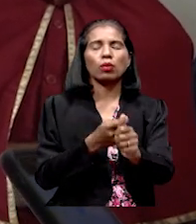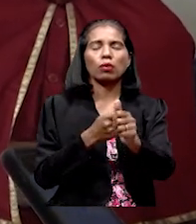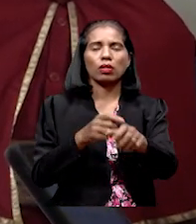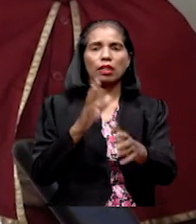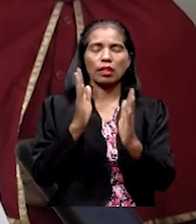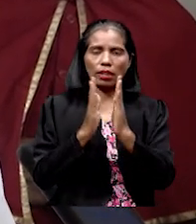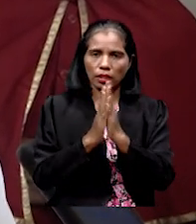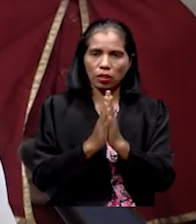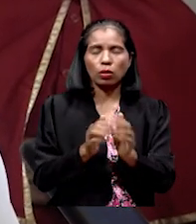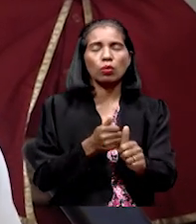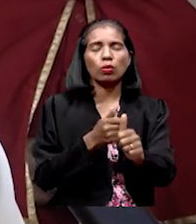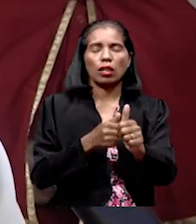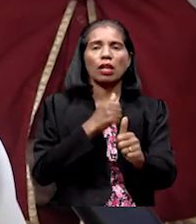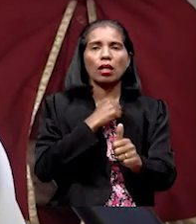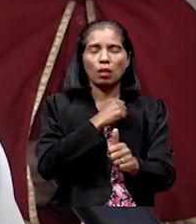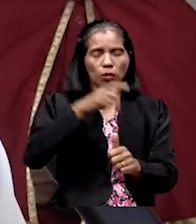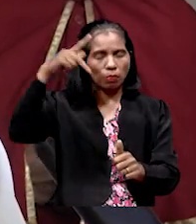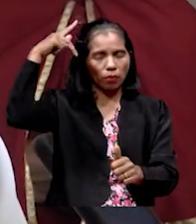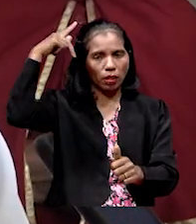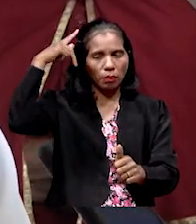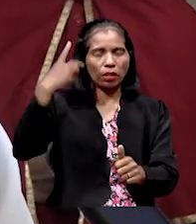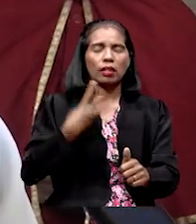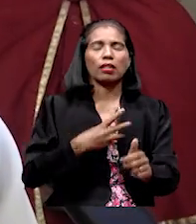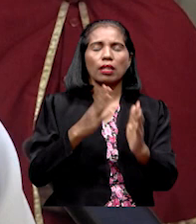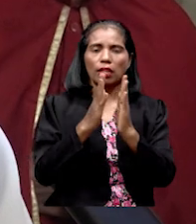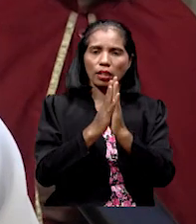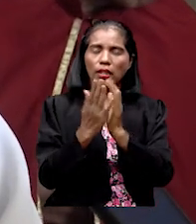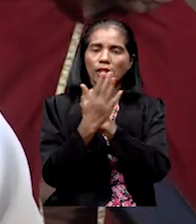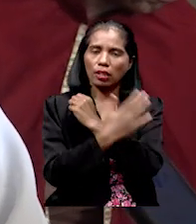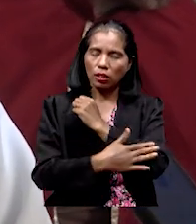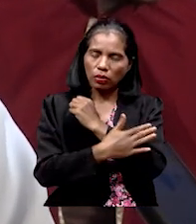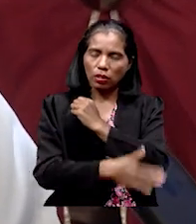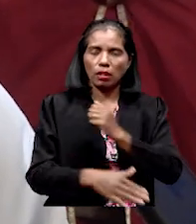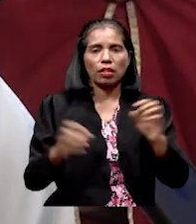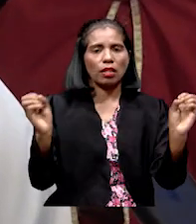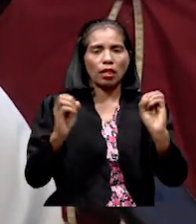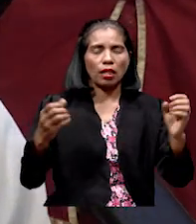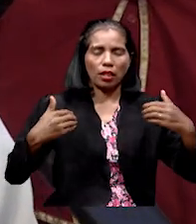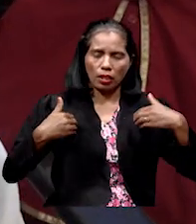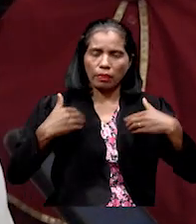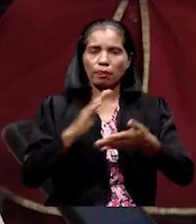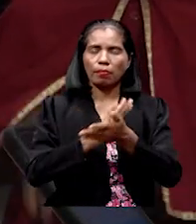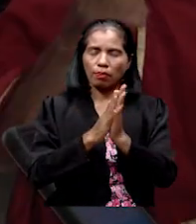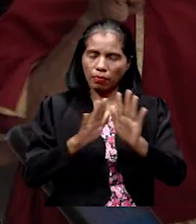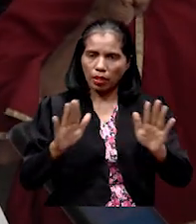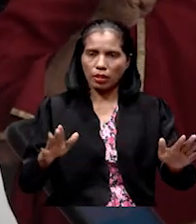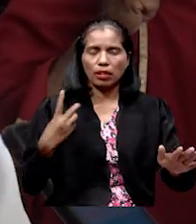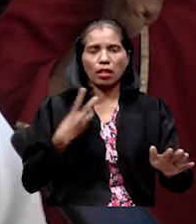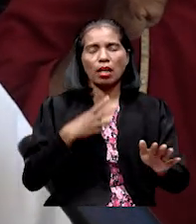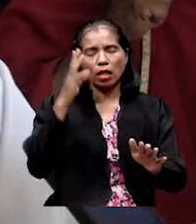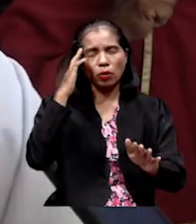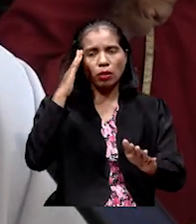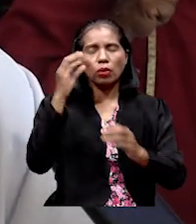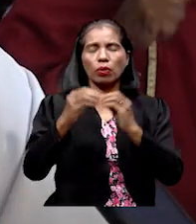reza liu-liu ba rai hirak nebe la ia pas particularmente ita hanoin kona ba Ukraina